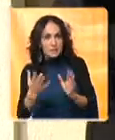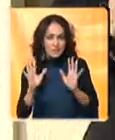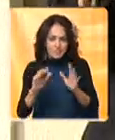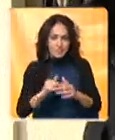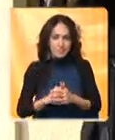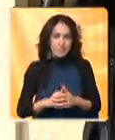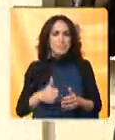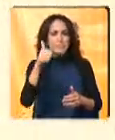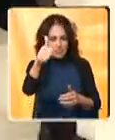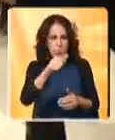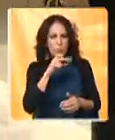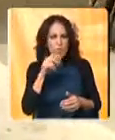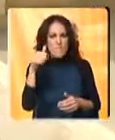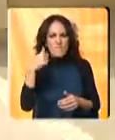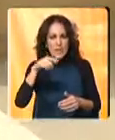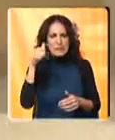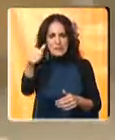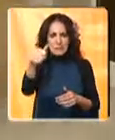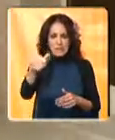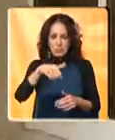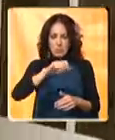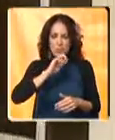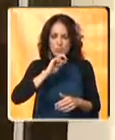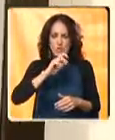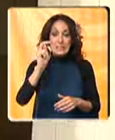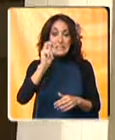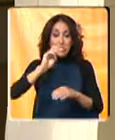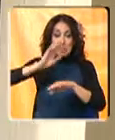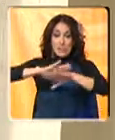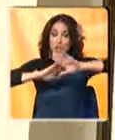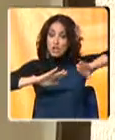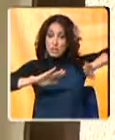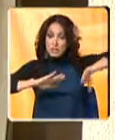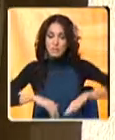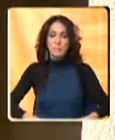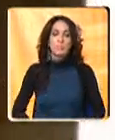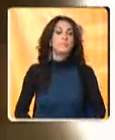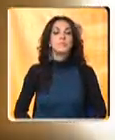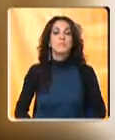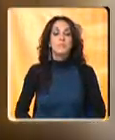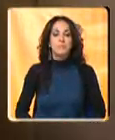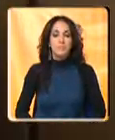enquanto. Já pode tocar, já pode tocar. É terceiro esquerdo. Terceiro esquerdo.